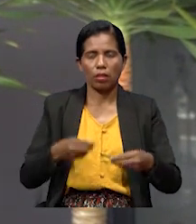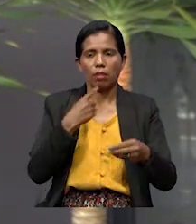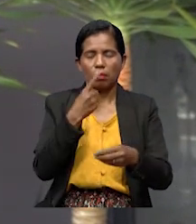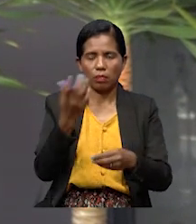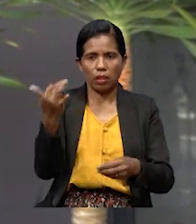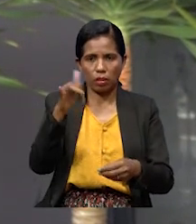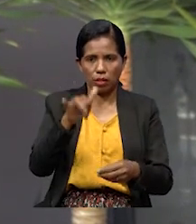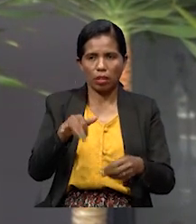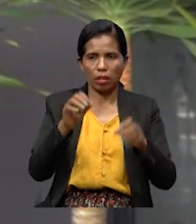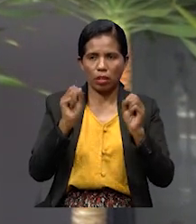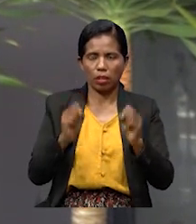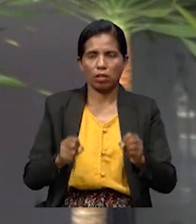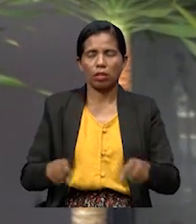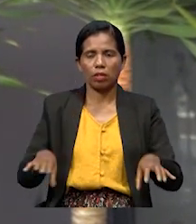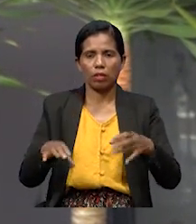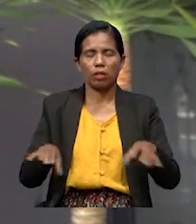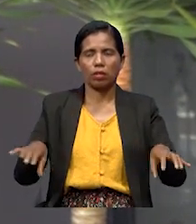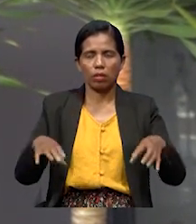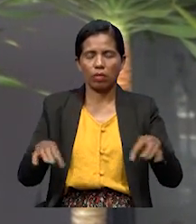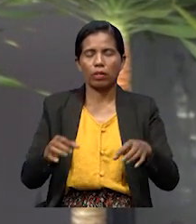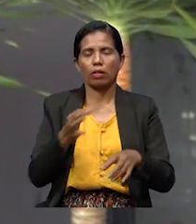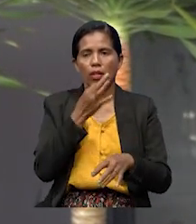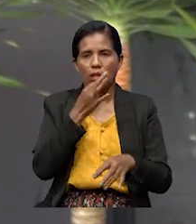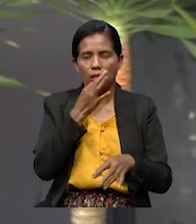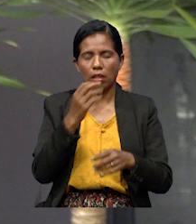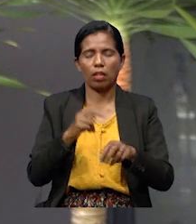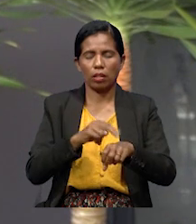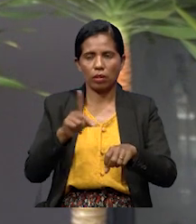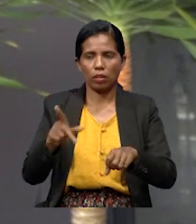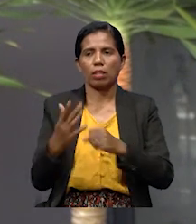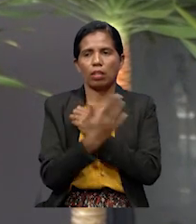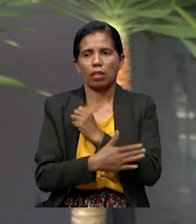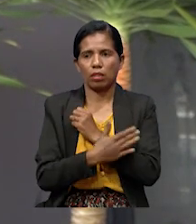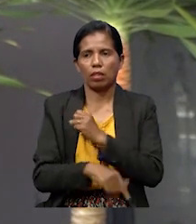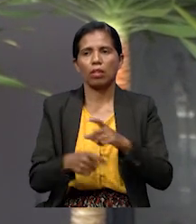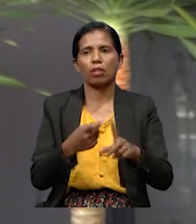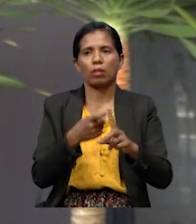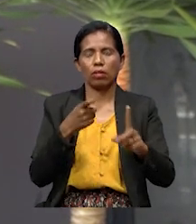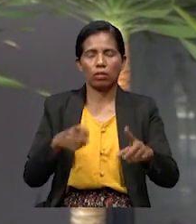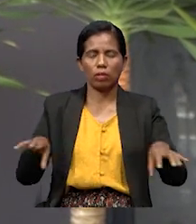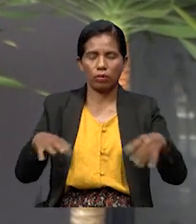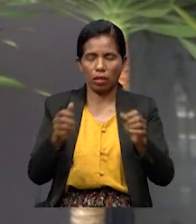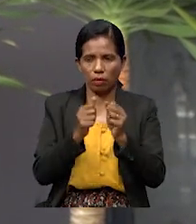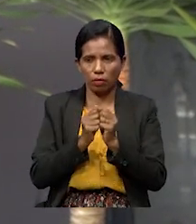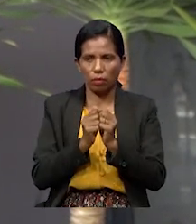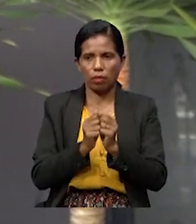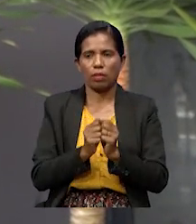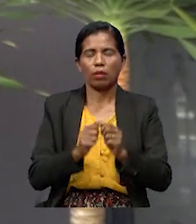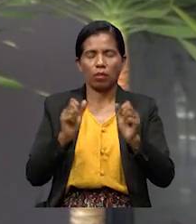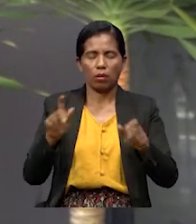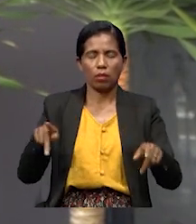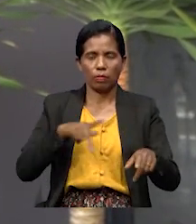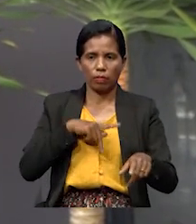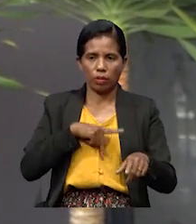hodi reforça liutan sistema AIHAN a nasional iha rai larang li husi kolaborasan hamutu ho setor privado